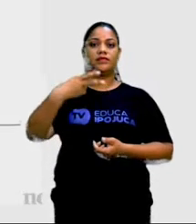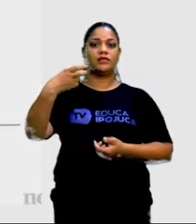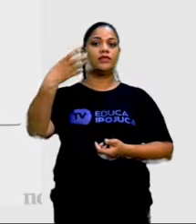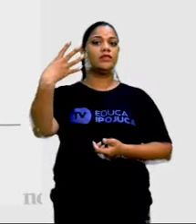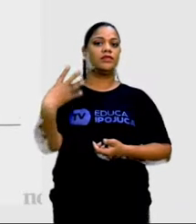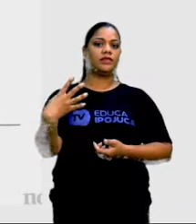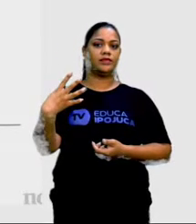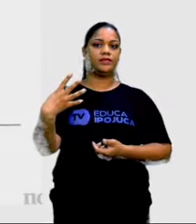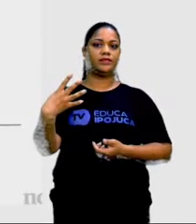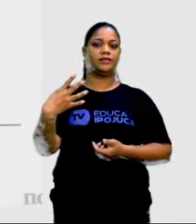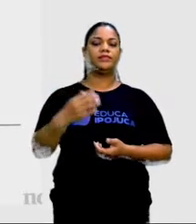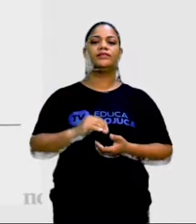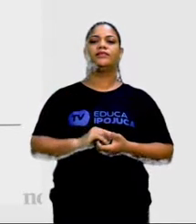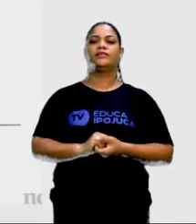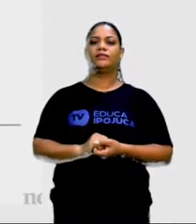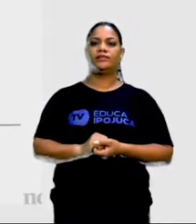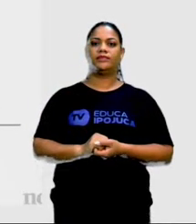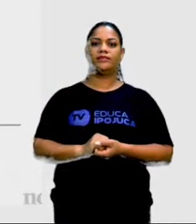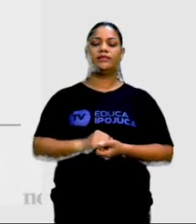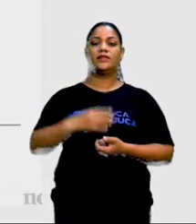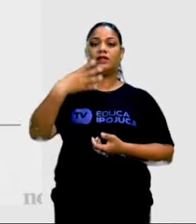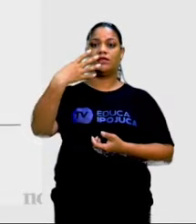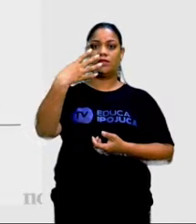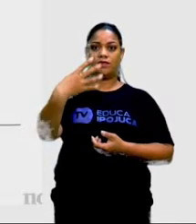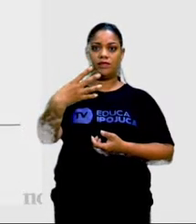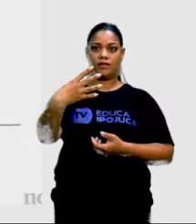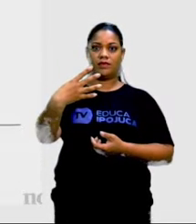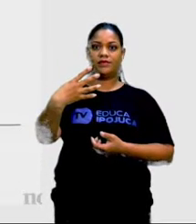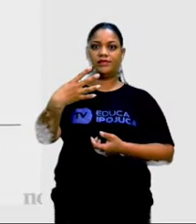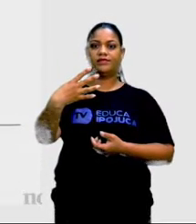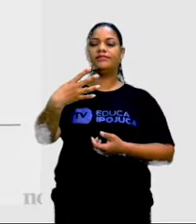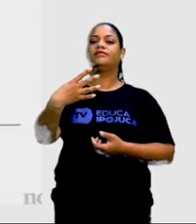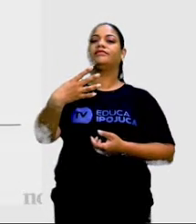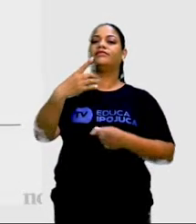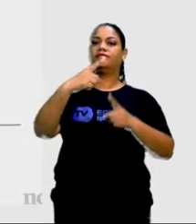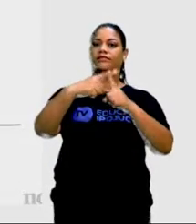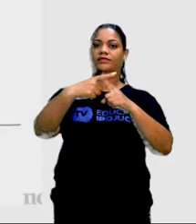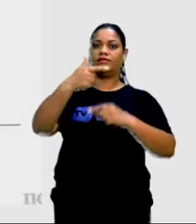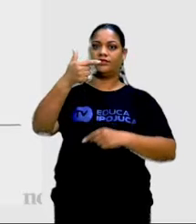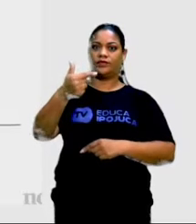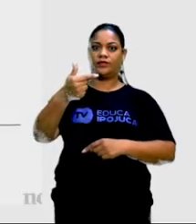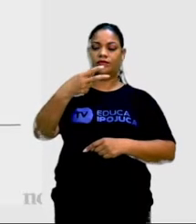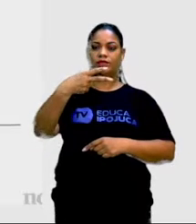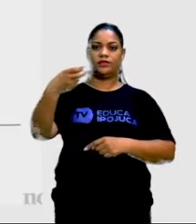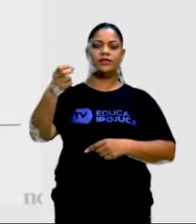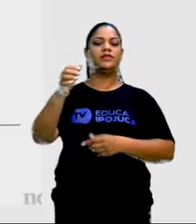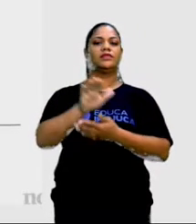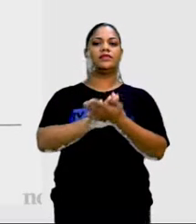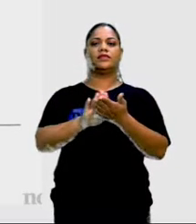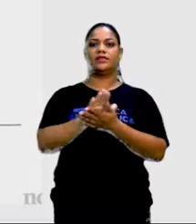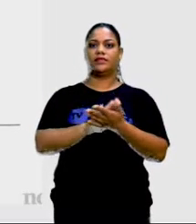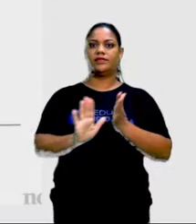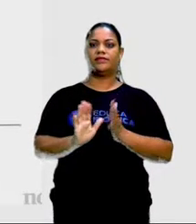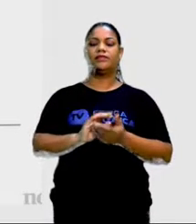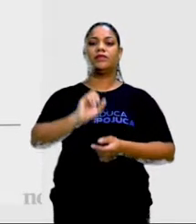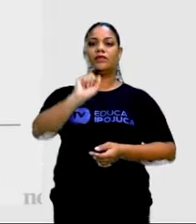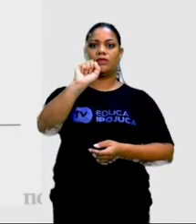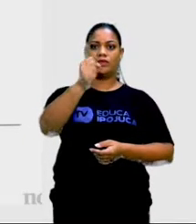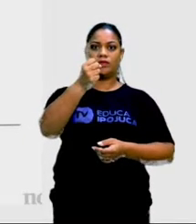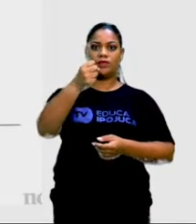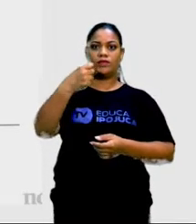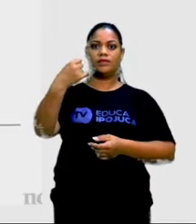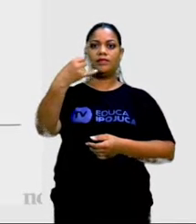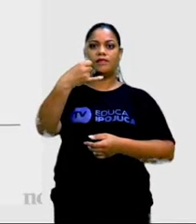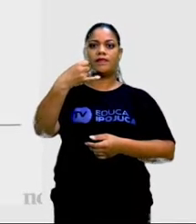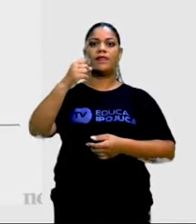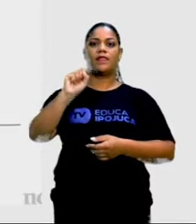4. 4 vezes 2, 8. Quem de 8 tira 8 não fica nada. Veja que as contas